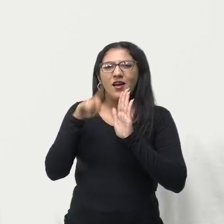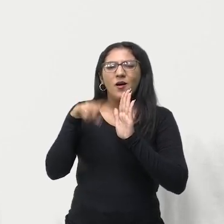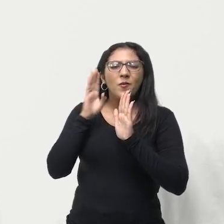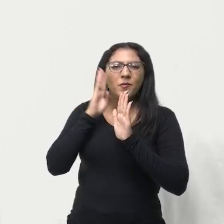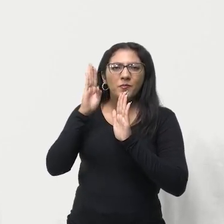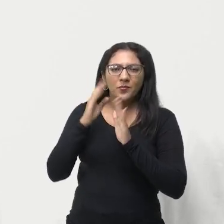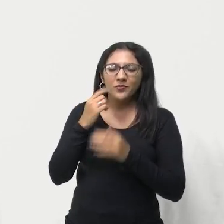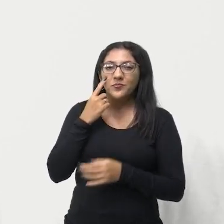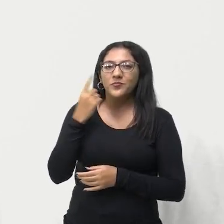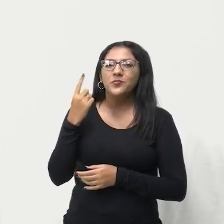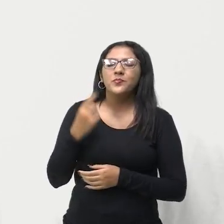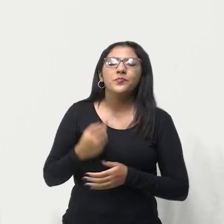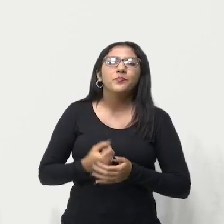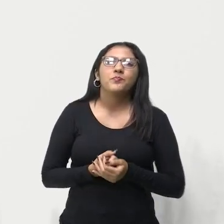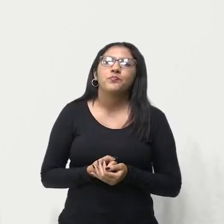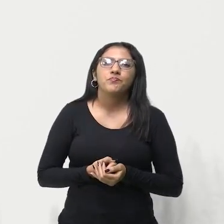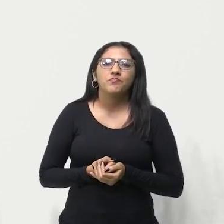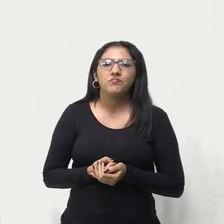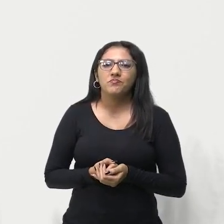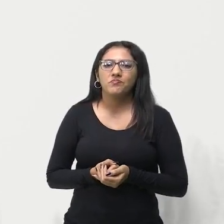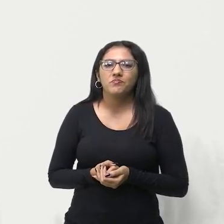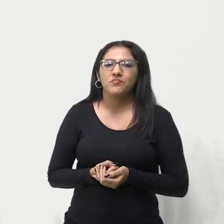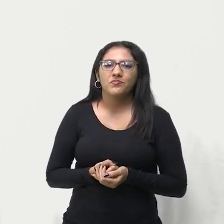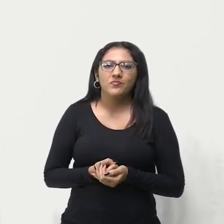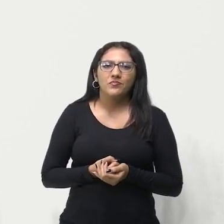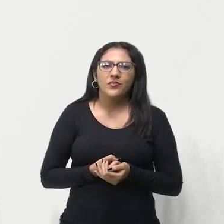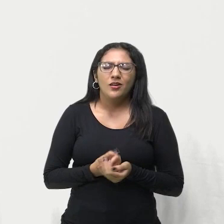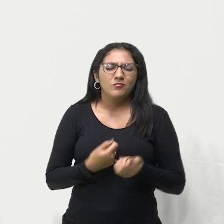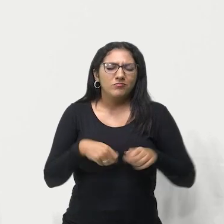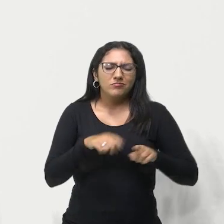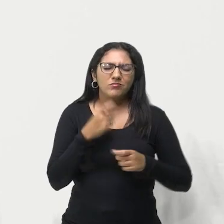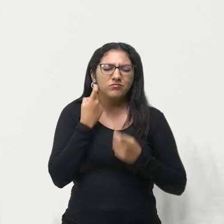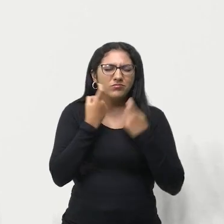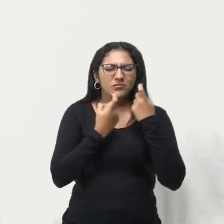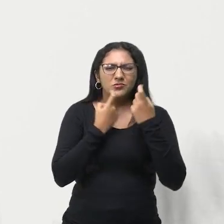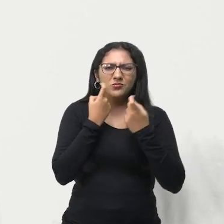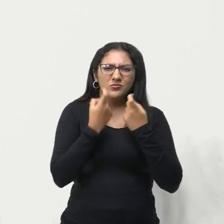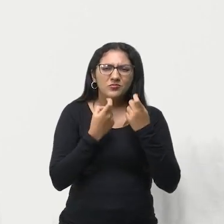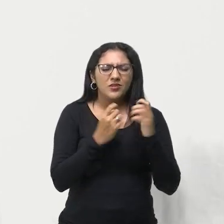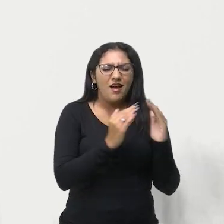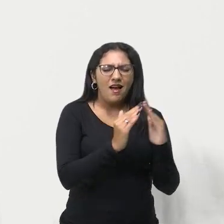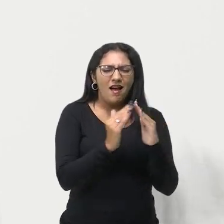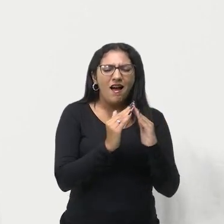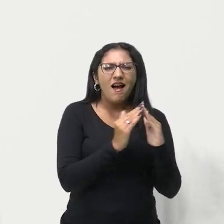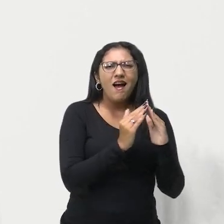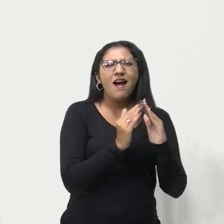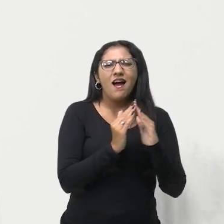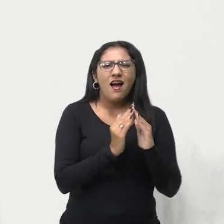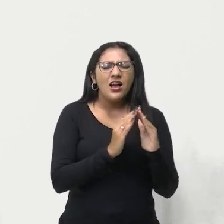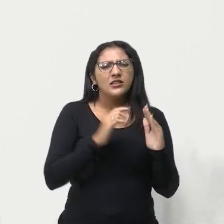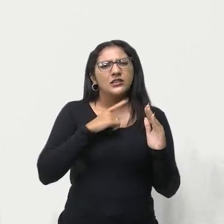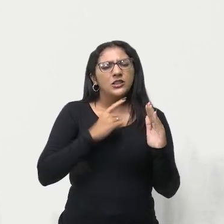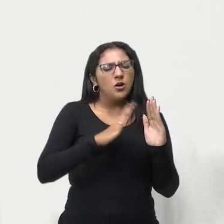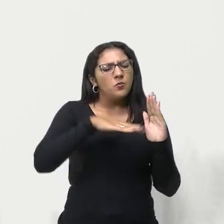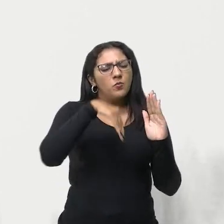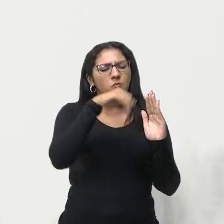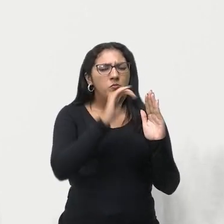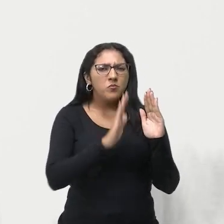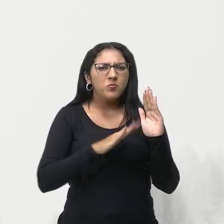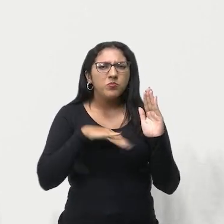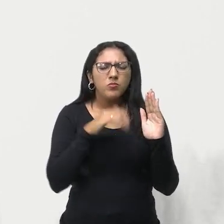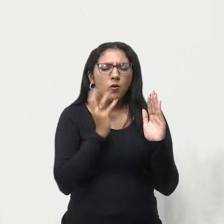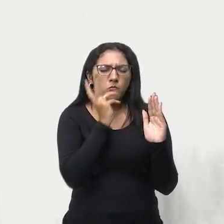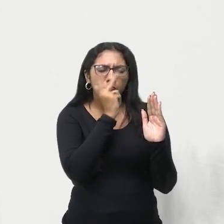seguir a leitura da música. Não importa a palha sem formosura, as casas têm a pintura das cores